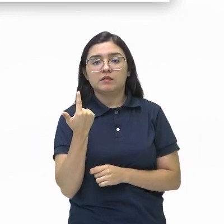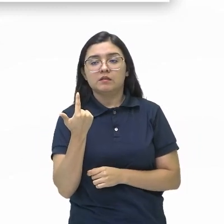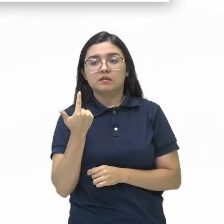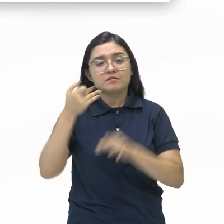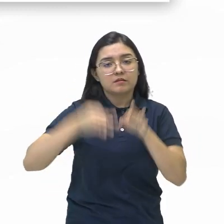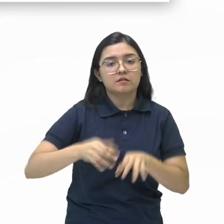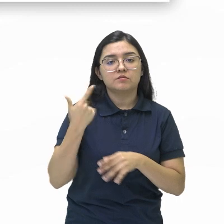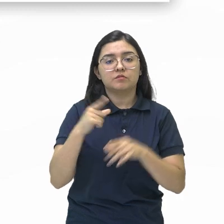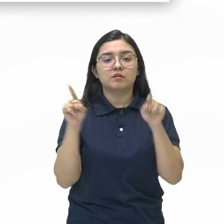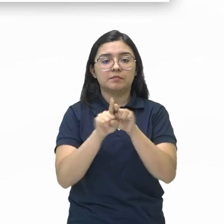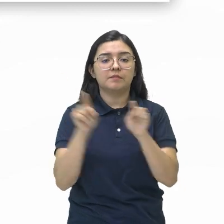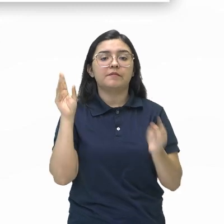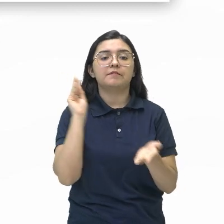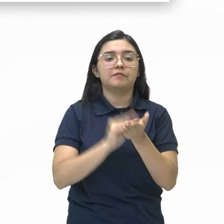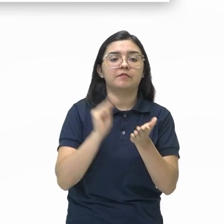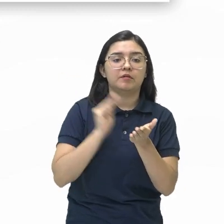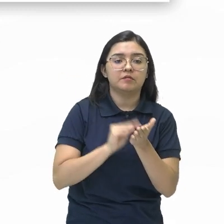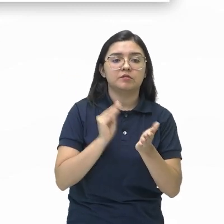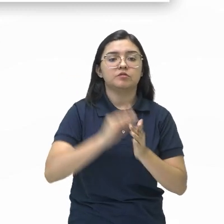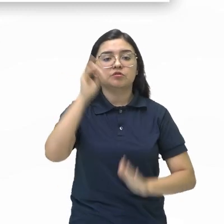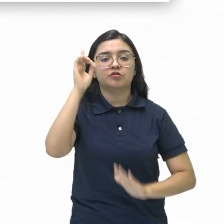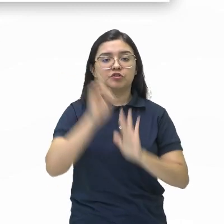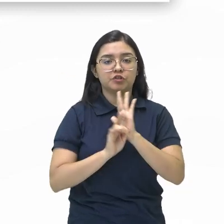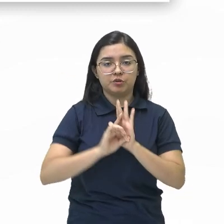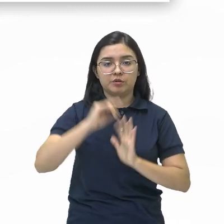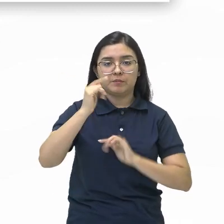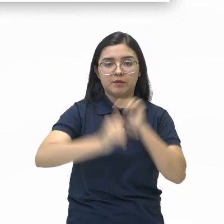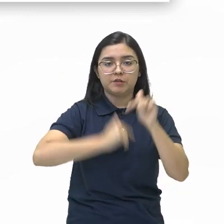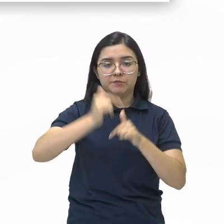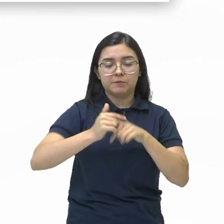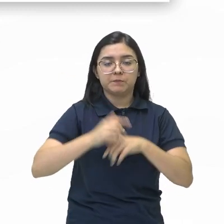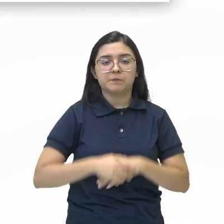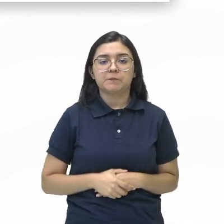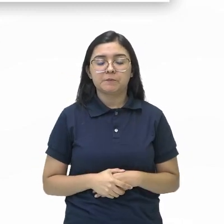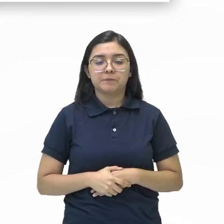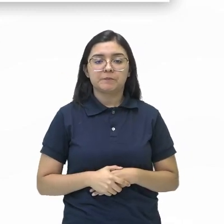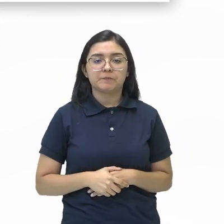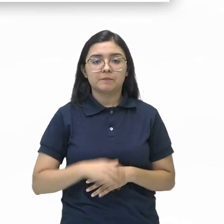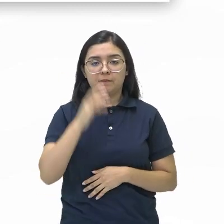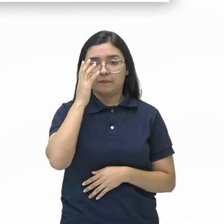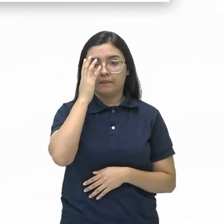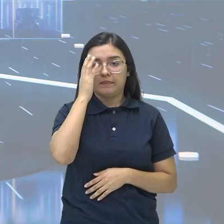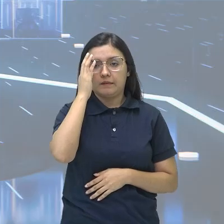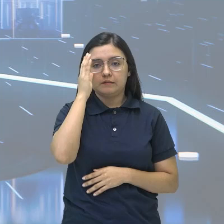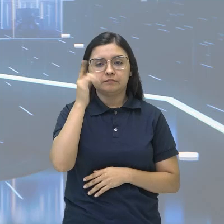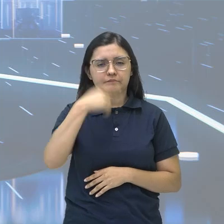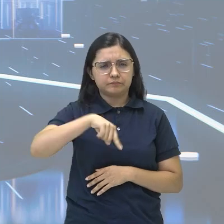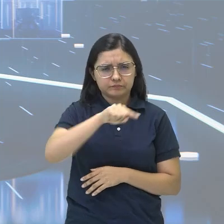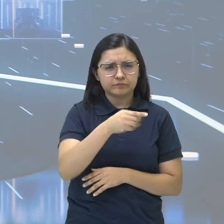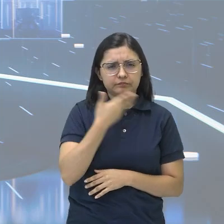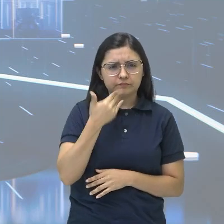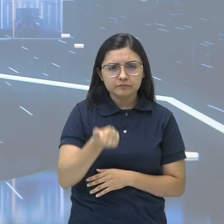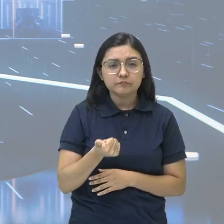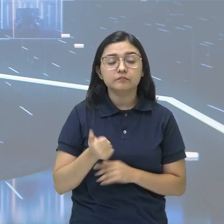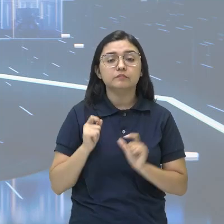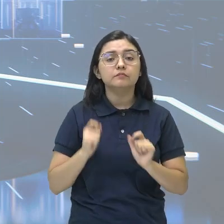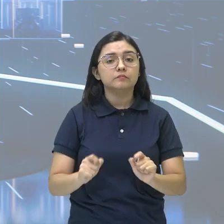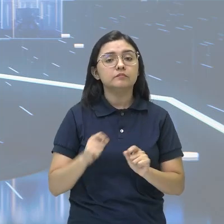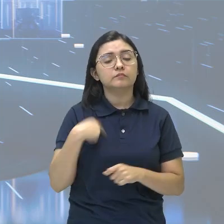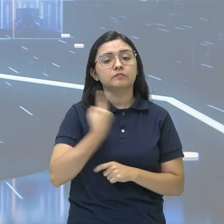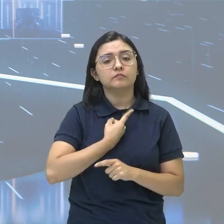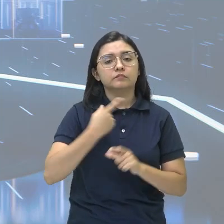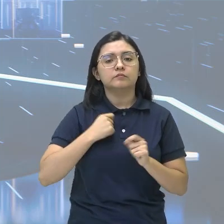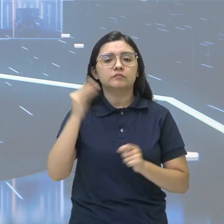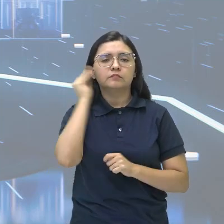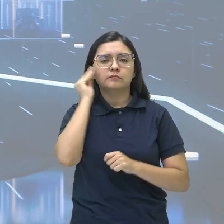e a escassez de direitos trabalhistas. Pegaram aí rapidinho, gente, né? A gente fez uma